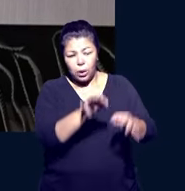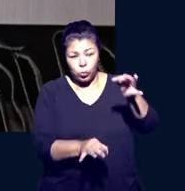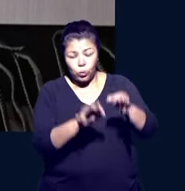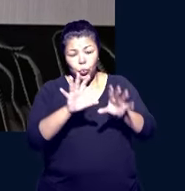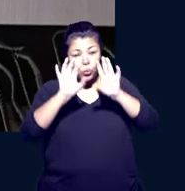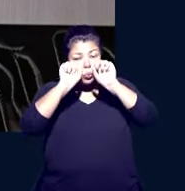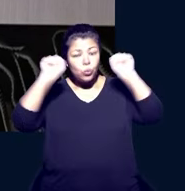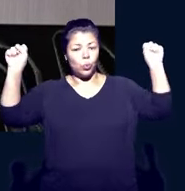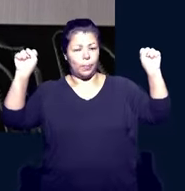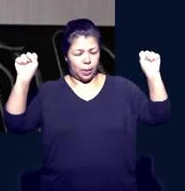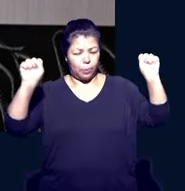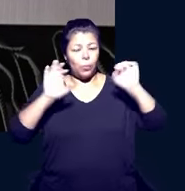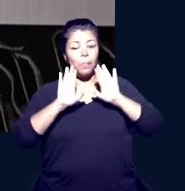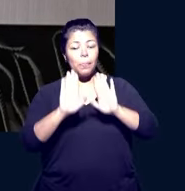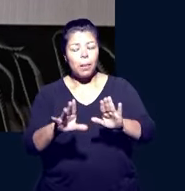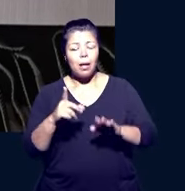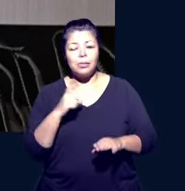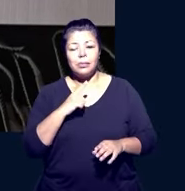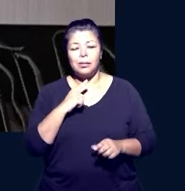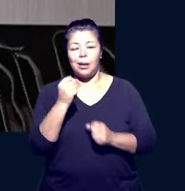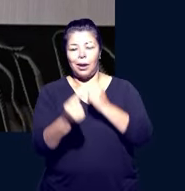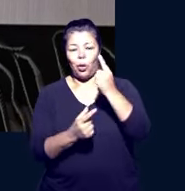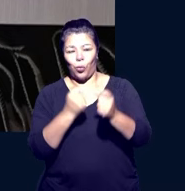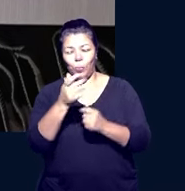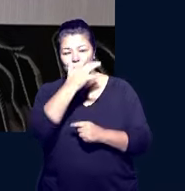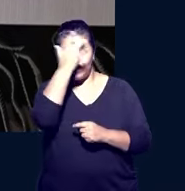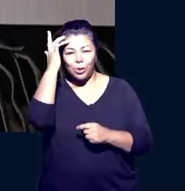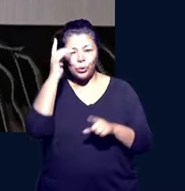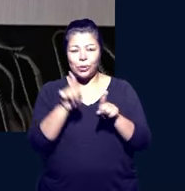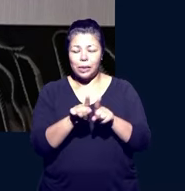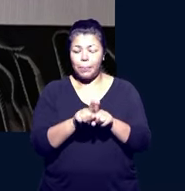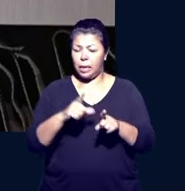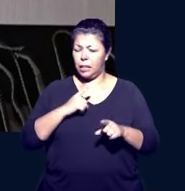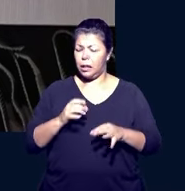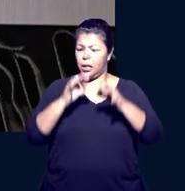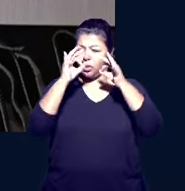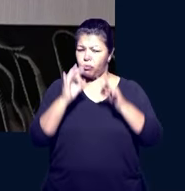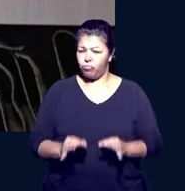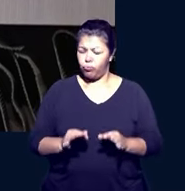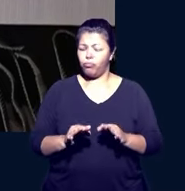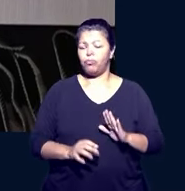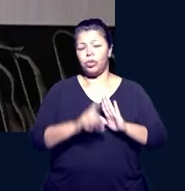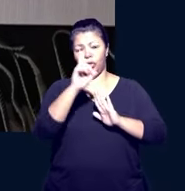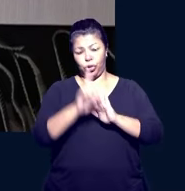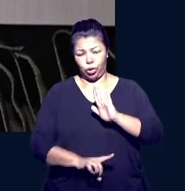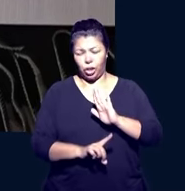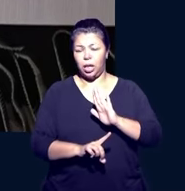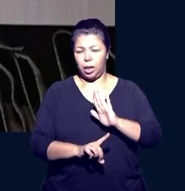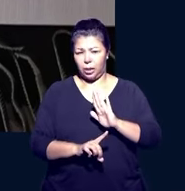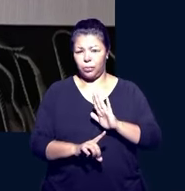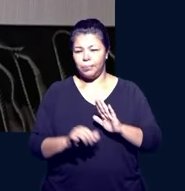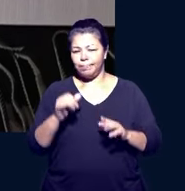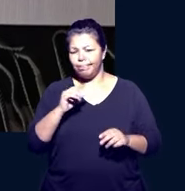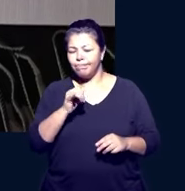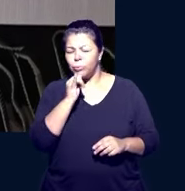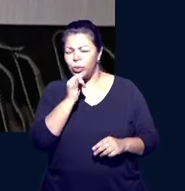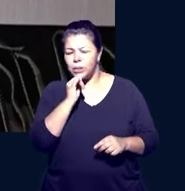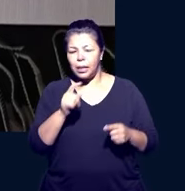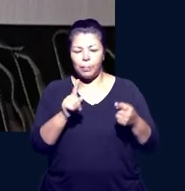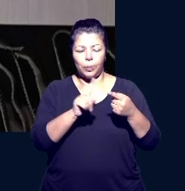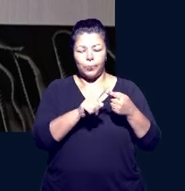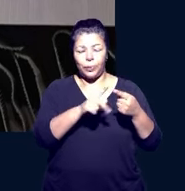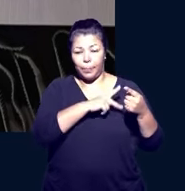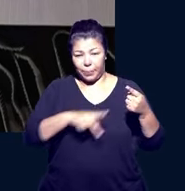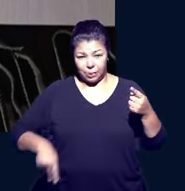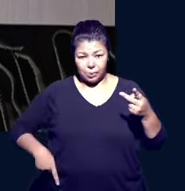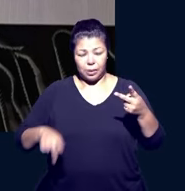ações Existem os legitimados para propor-lhe de propositura no Brasil são inúmeros presidente da república o procurador-geral